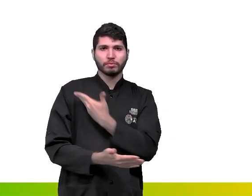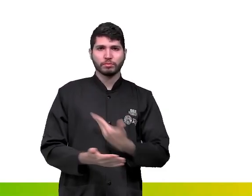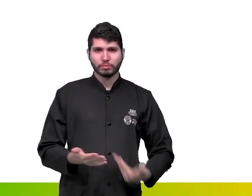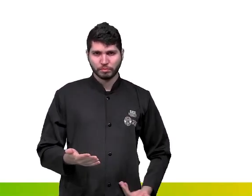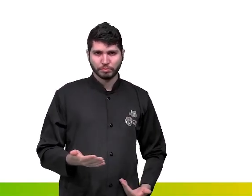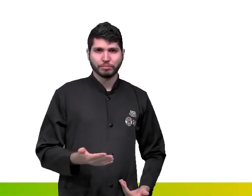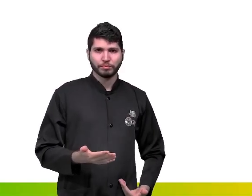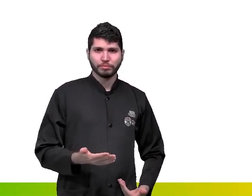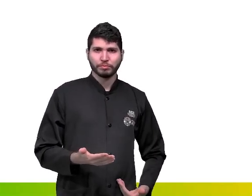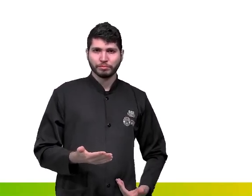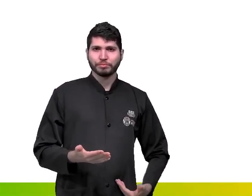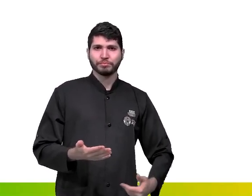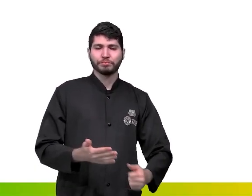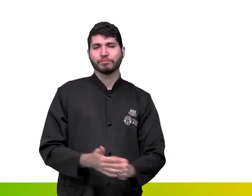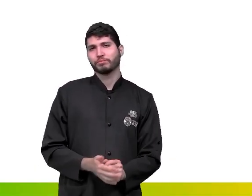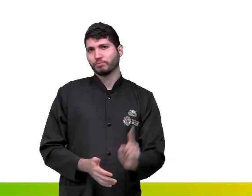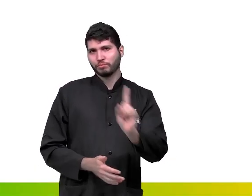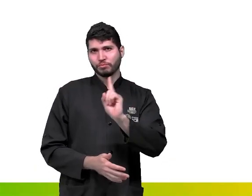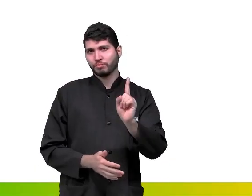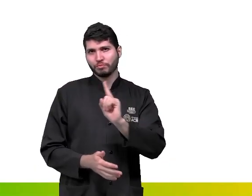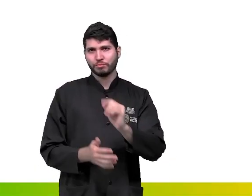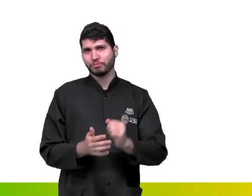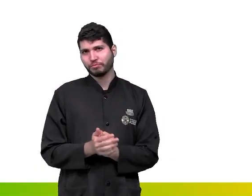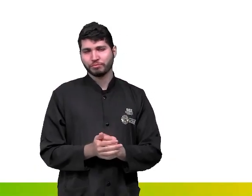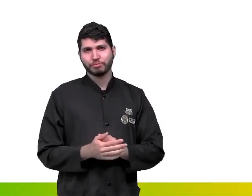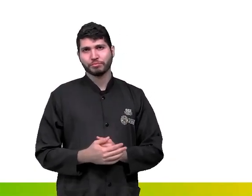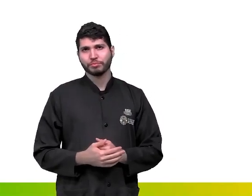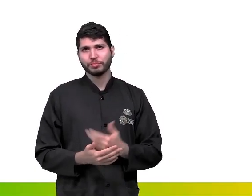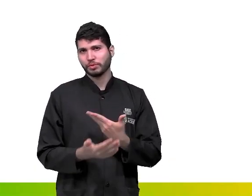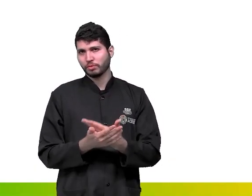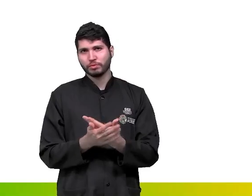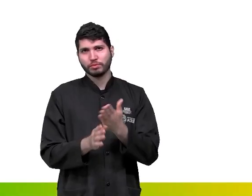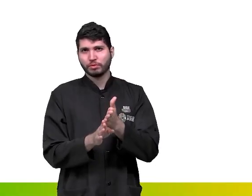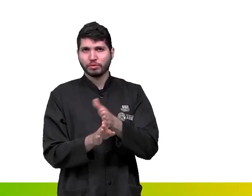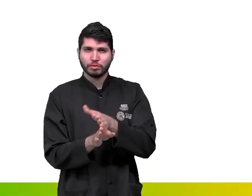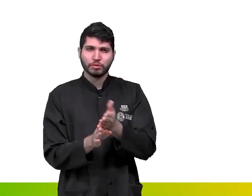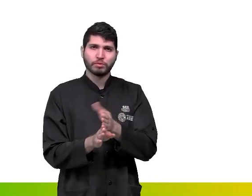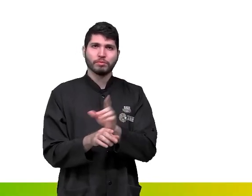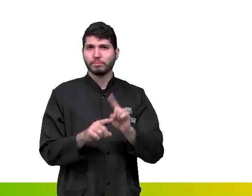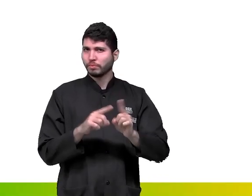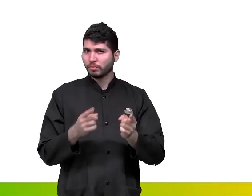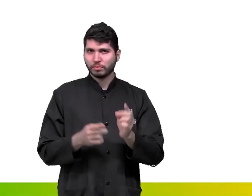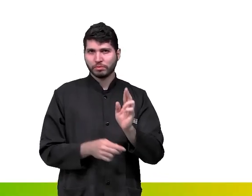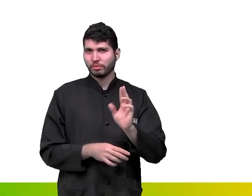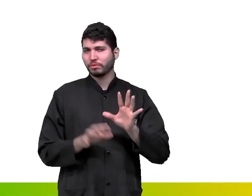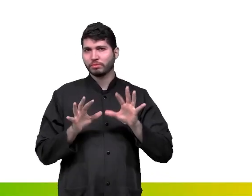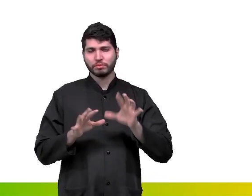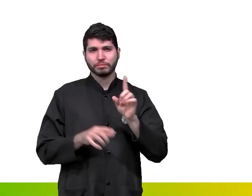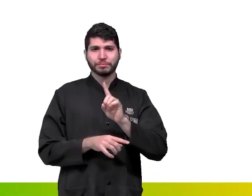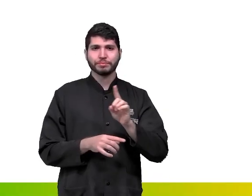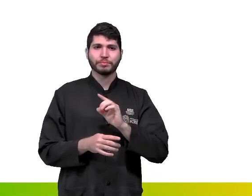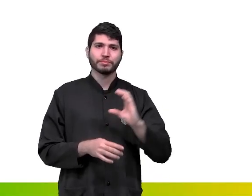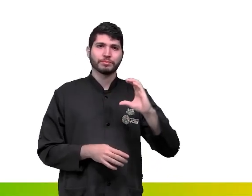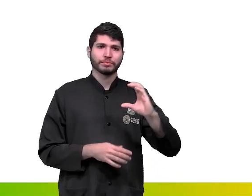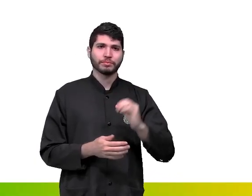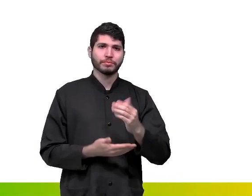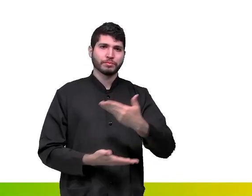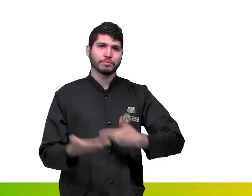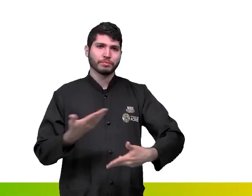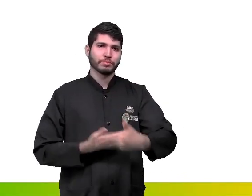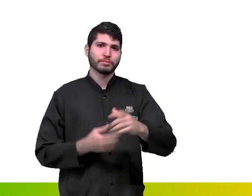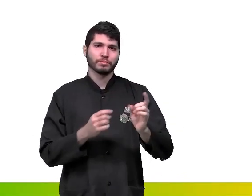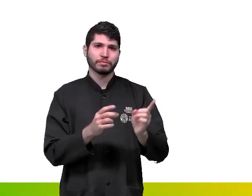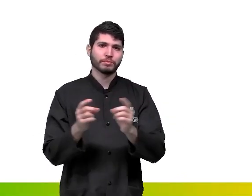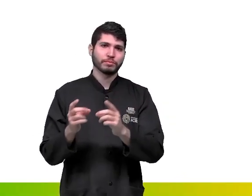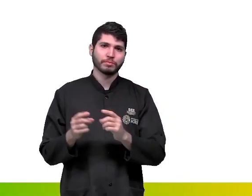um fenômeno de hibridismo, porém não necessariamente as variações do portunhol em si. Em interações comerciais